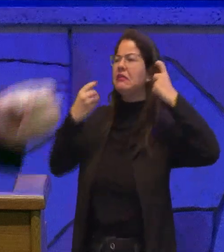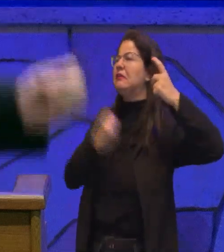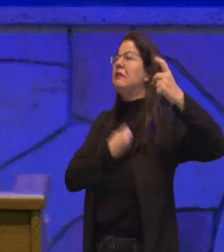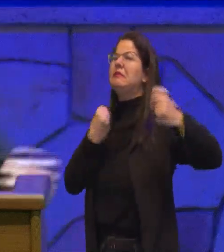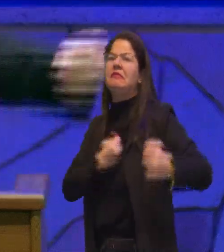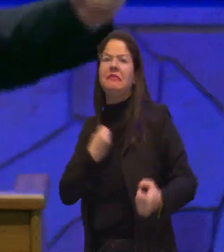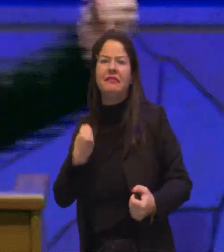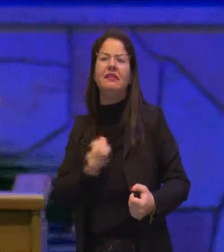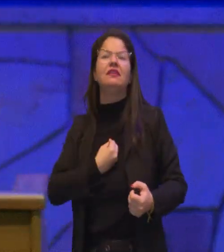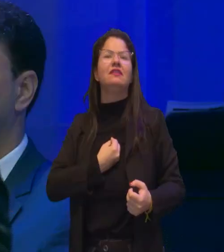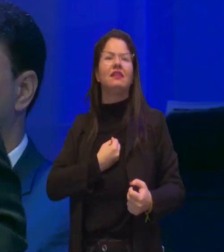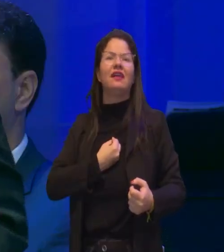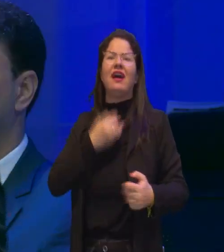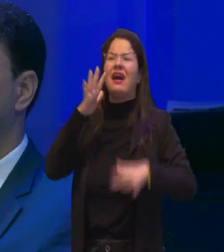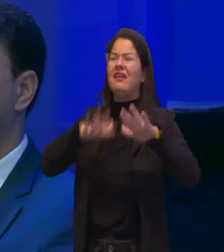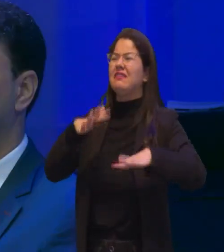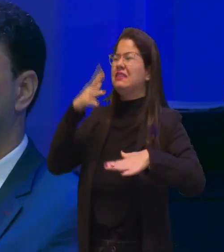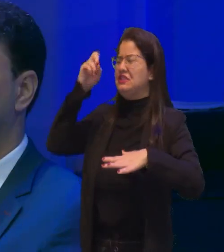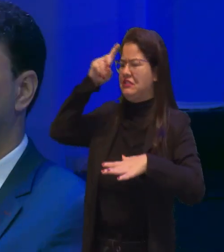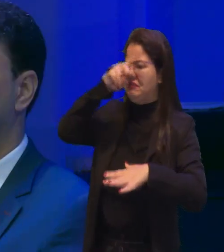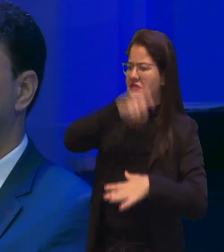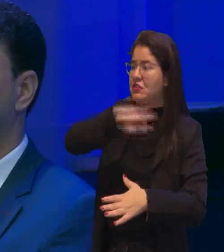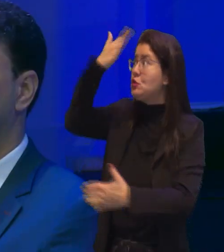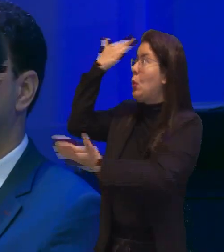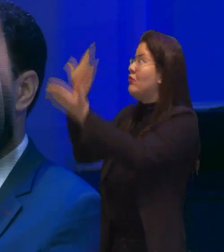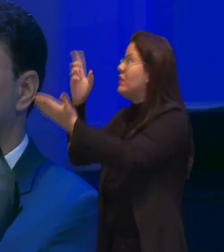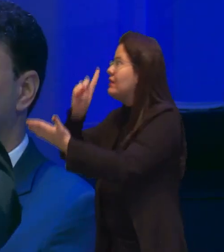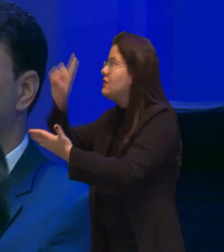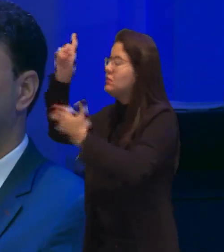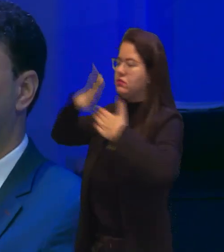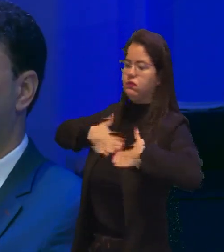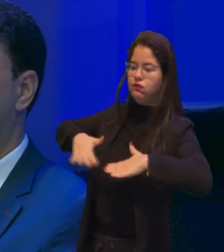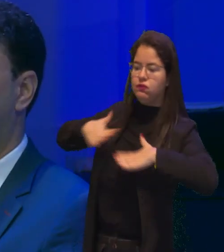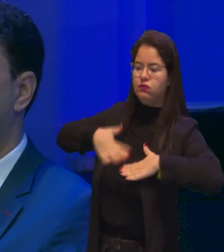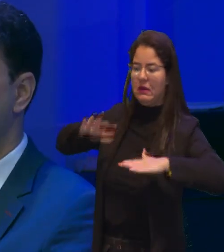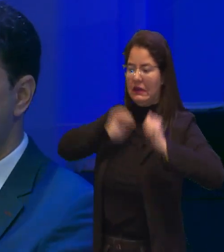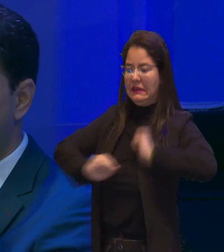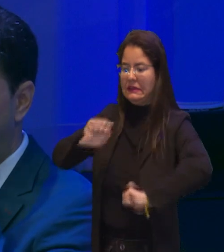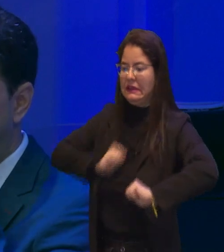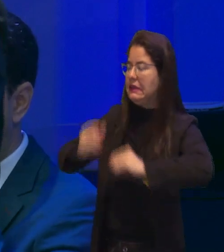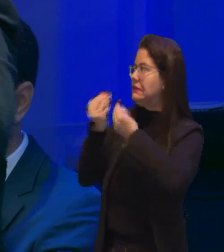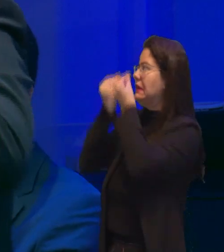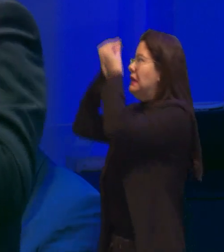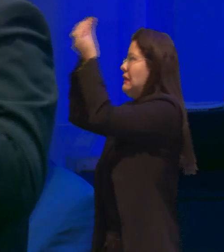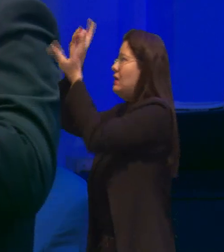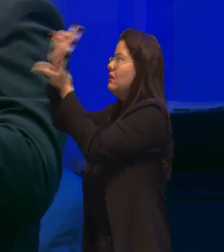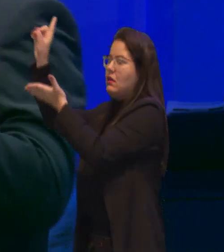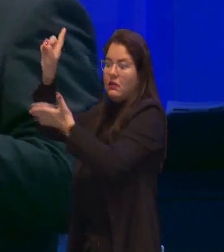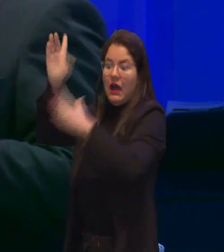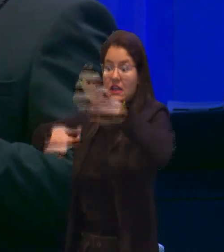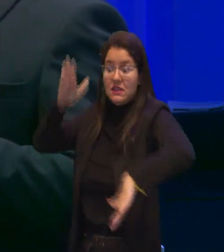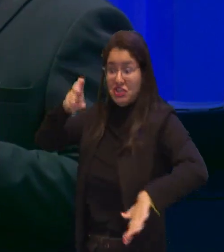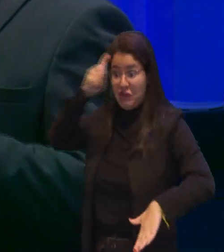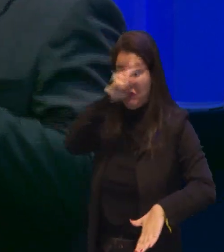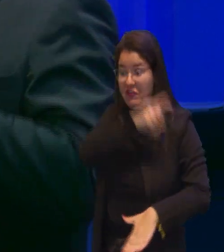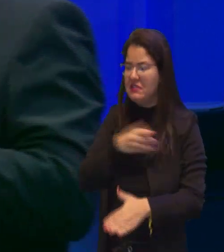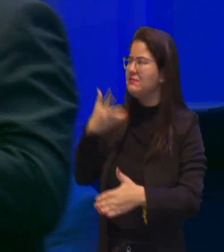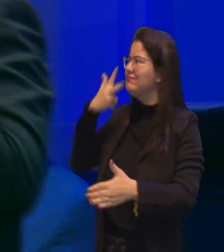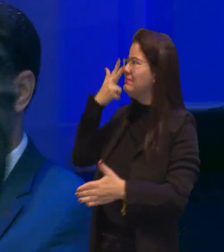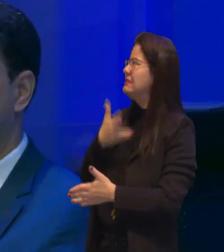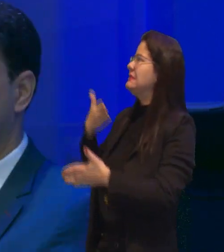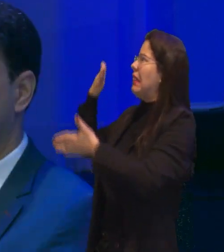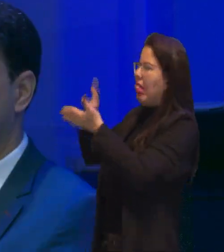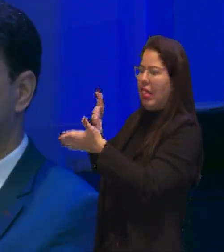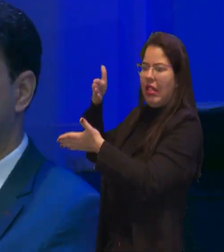é difícil descansar no Senhor, como é difícil lançar ansiedade sobre Ele, como é difícil tirar